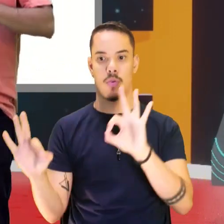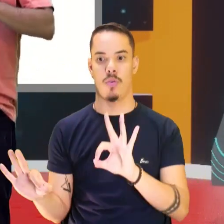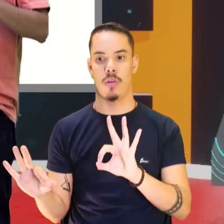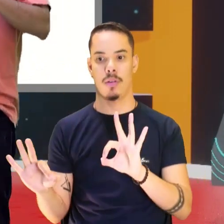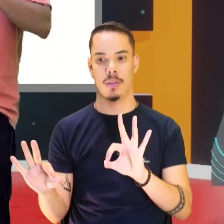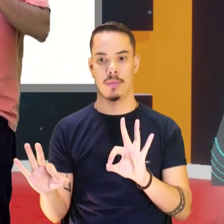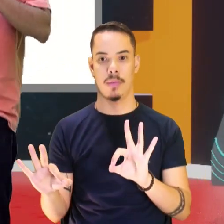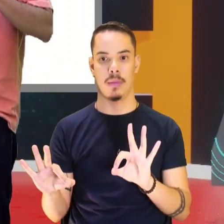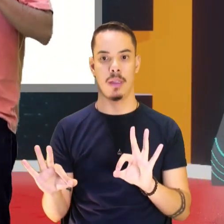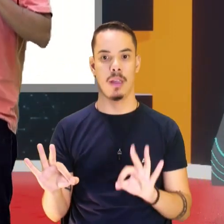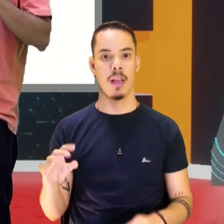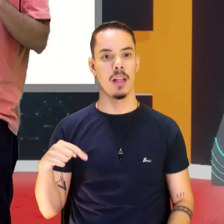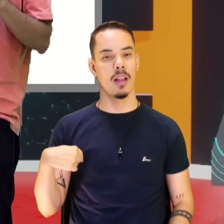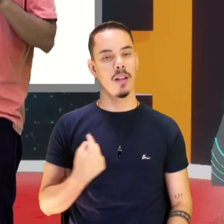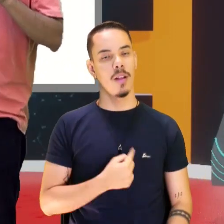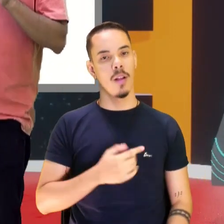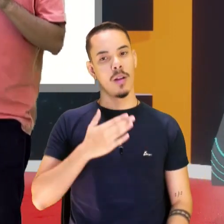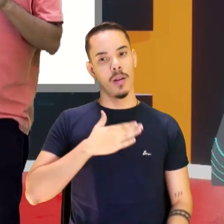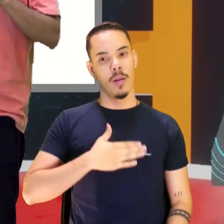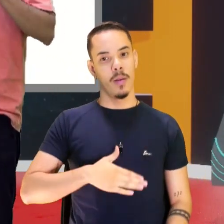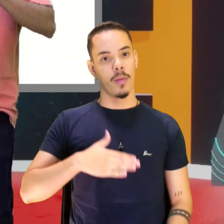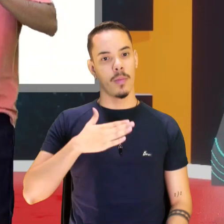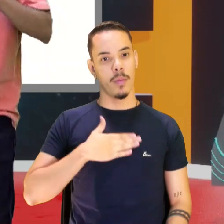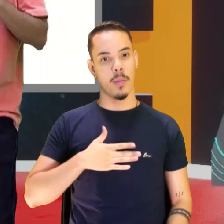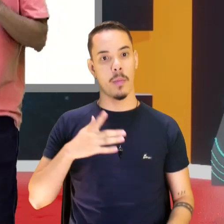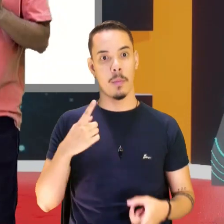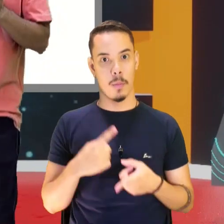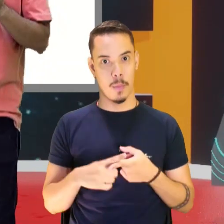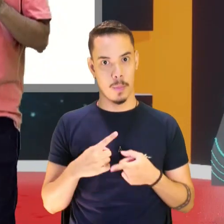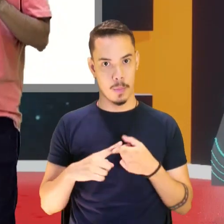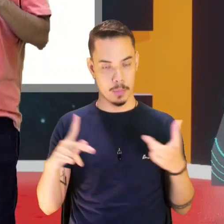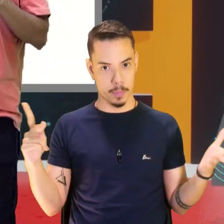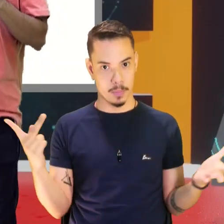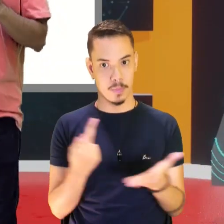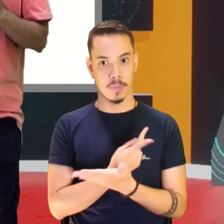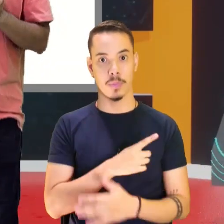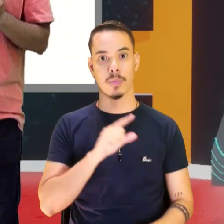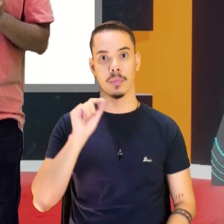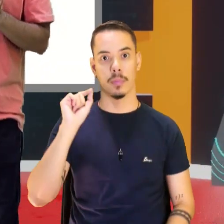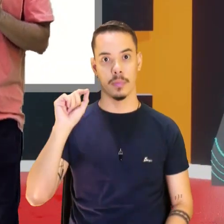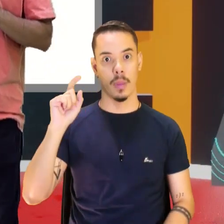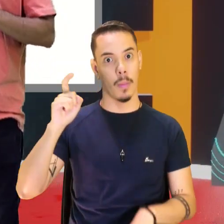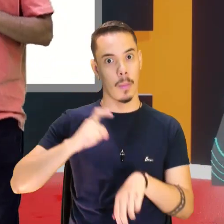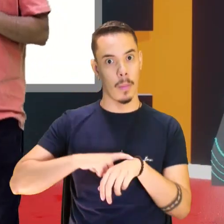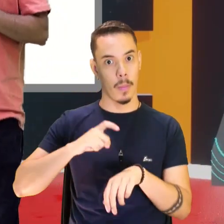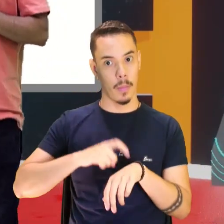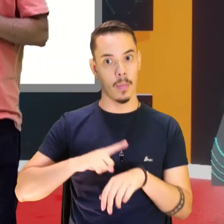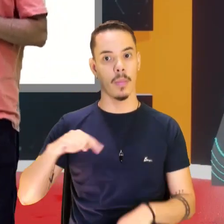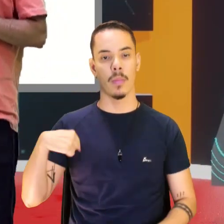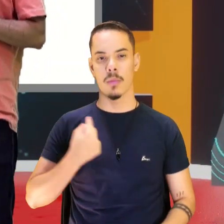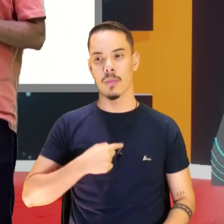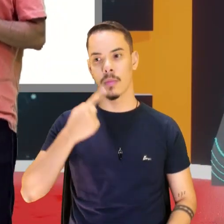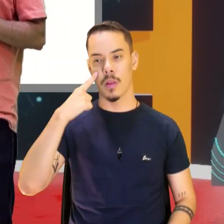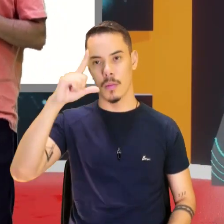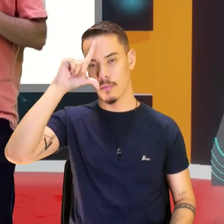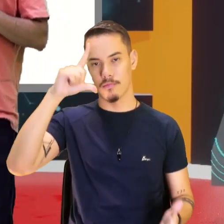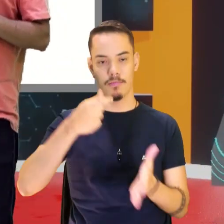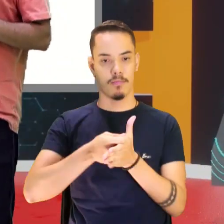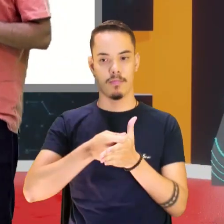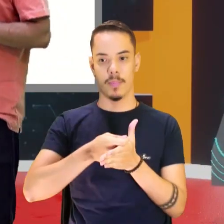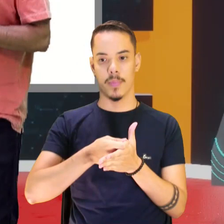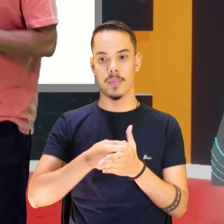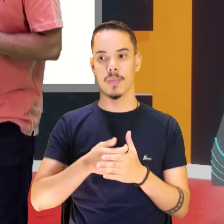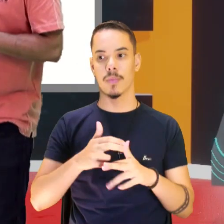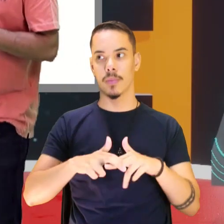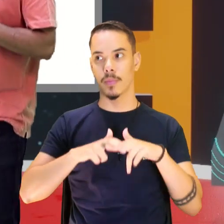Você viu que a gente até mansou um pouquinho aqui, porque assim, é de fato o momento onde nós vamos tomar decisões. E